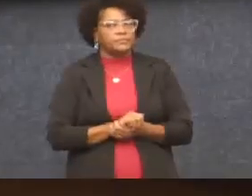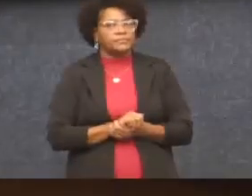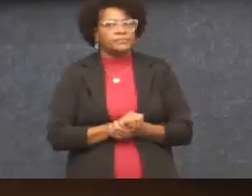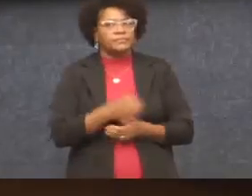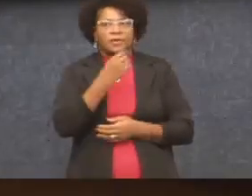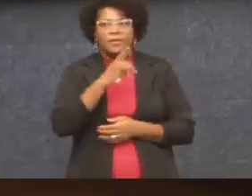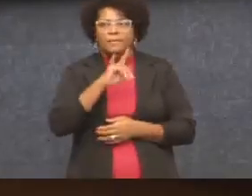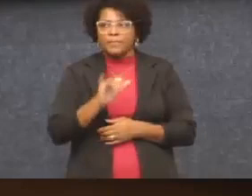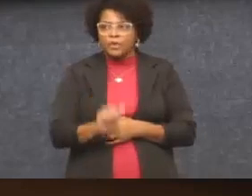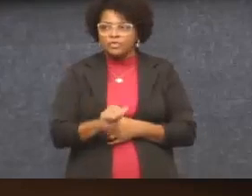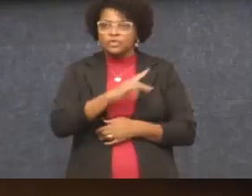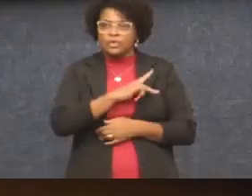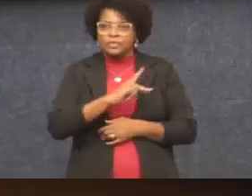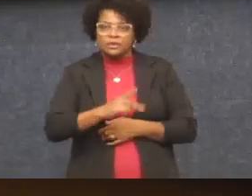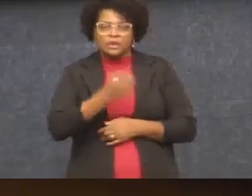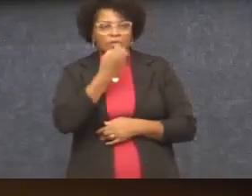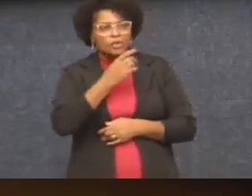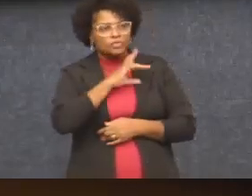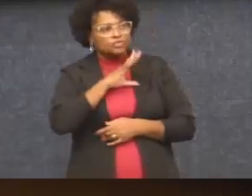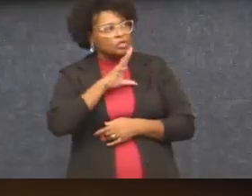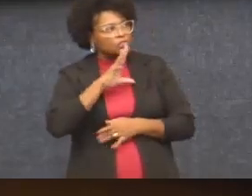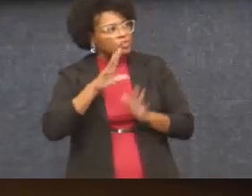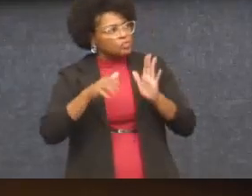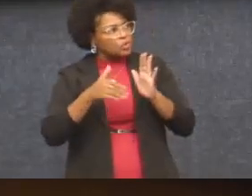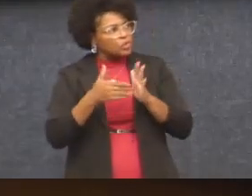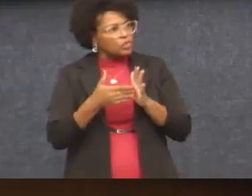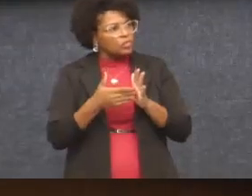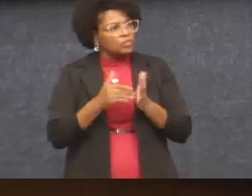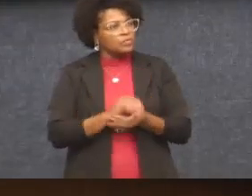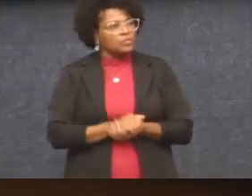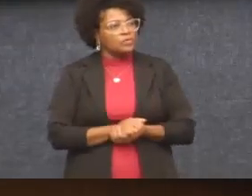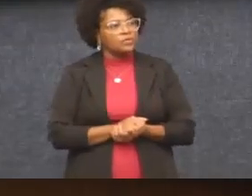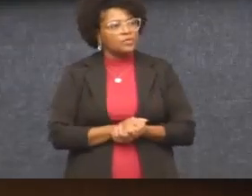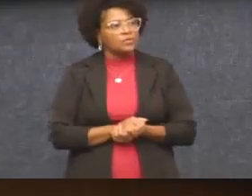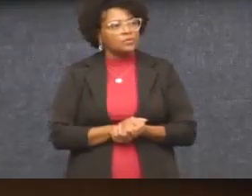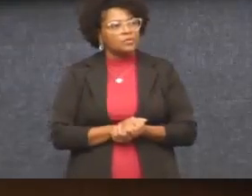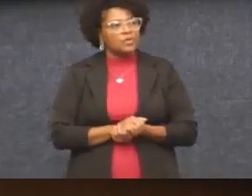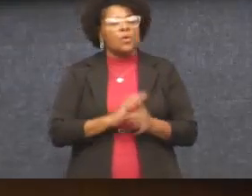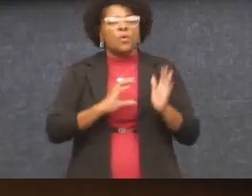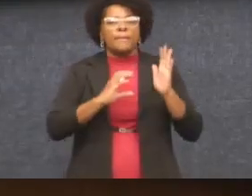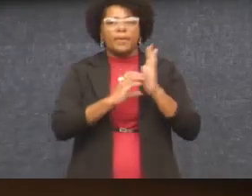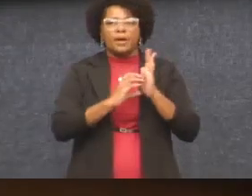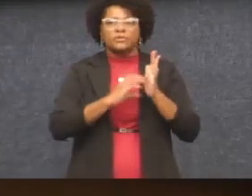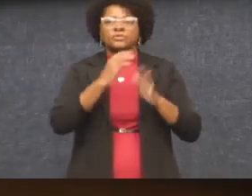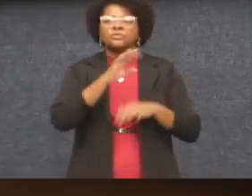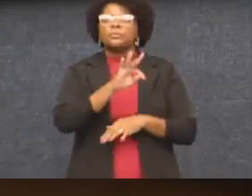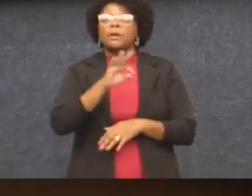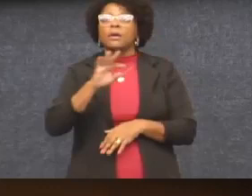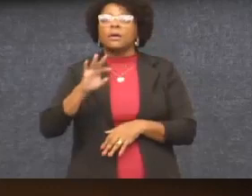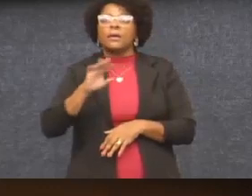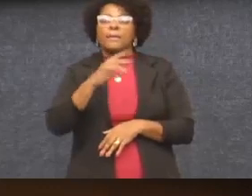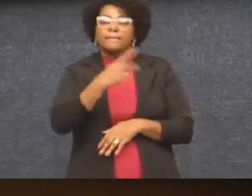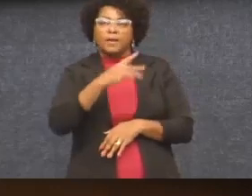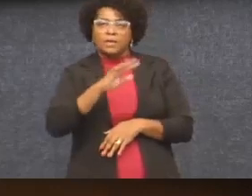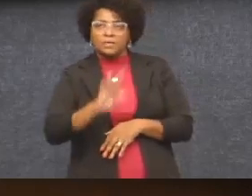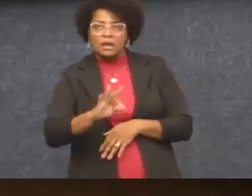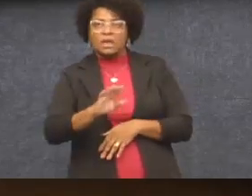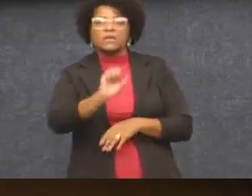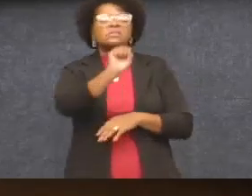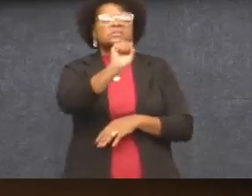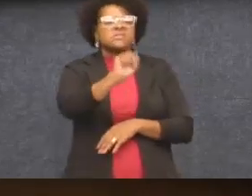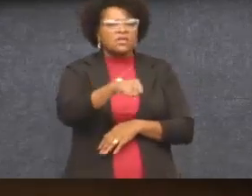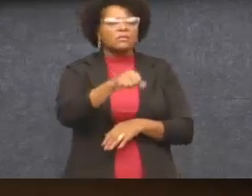Bom dia, presidente. Bom dia a todos e a todos. O Partido dos Trabalhadores encaminha o voto sim a esse